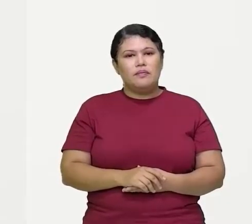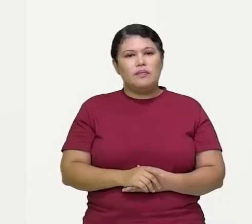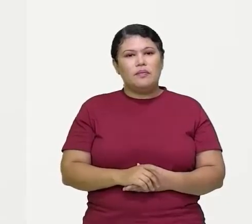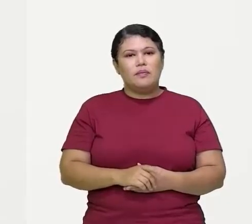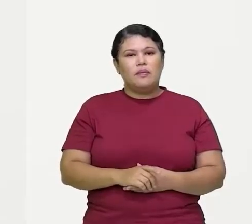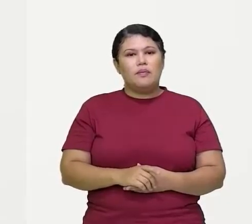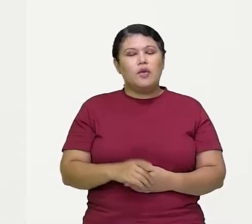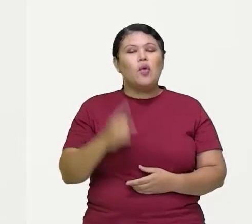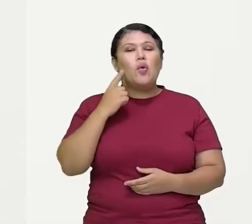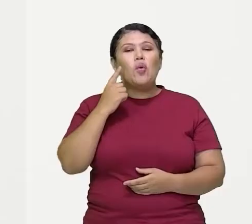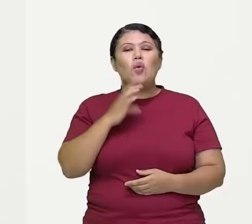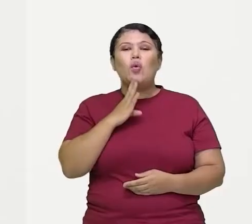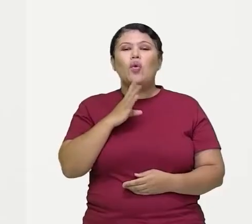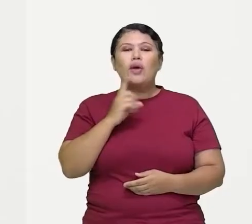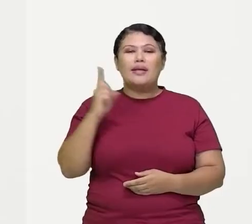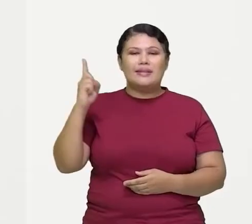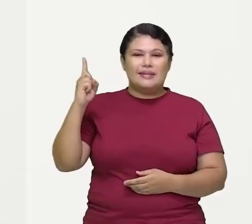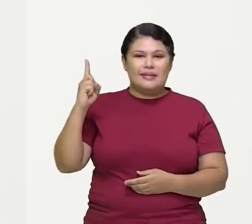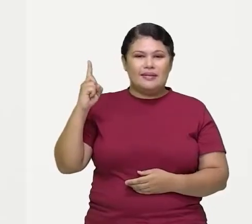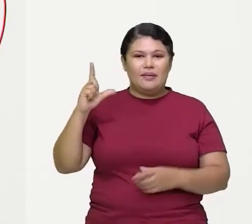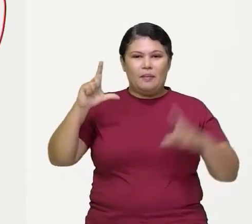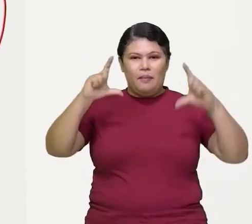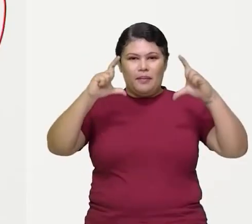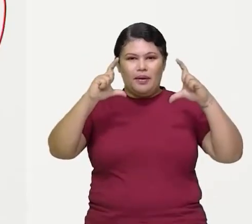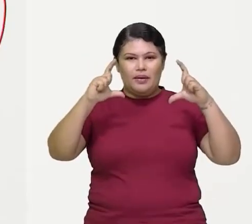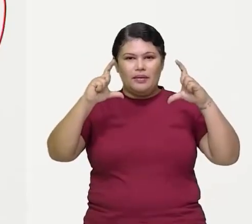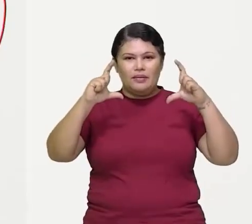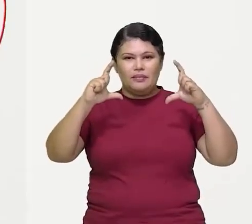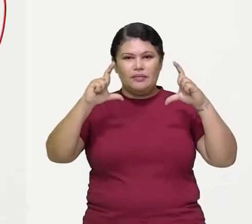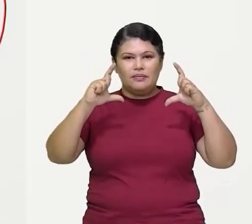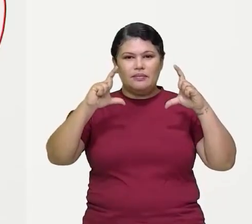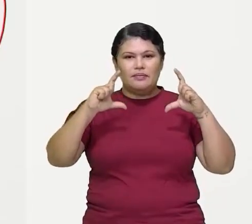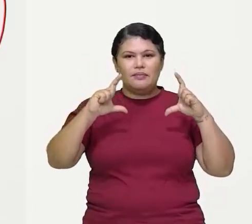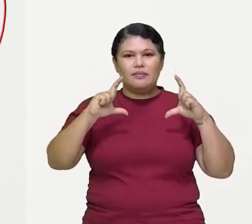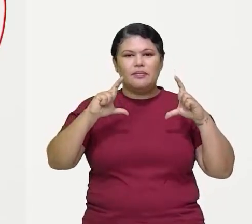Vocês conhecem esse aí, ó? Esses daqui são os